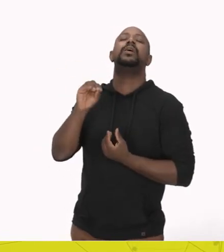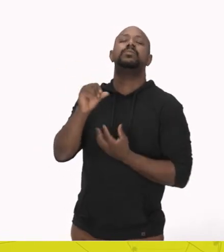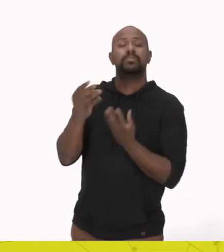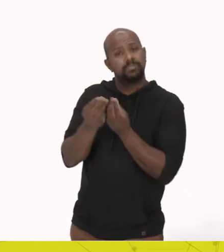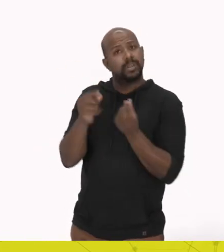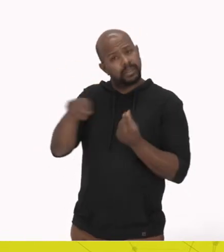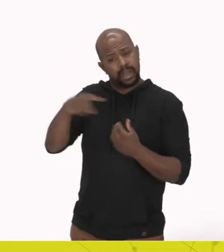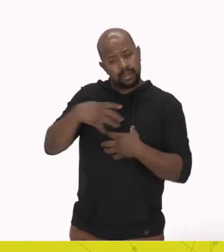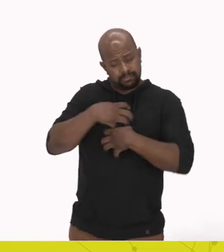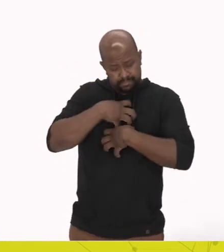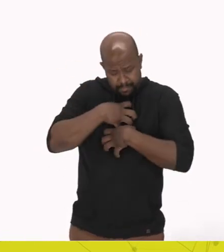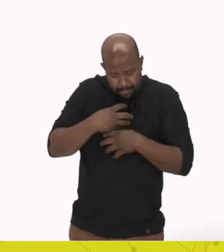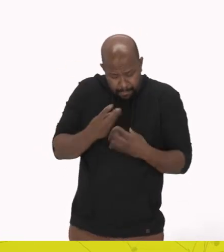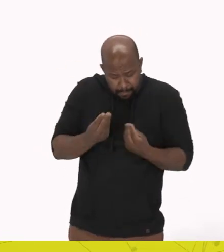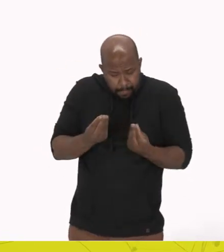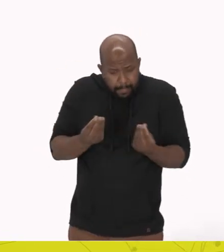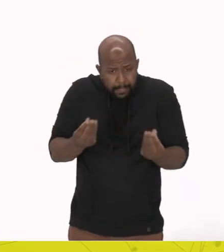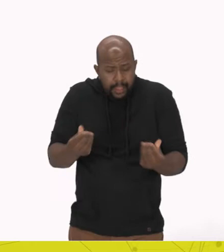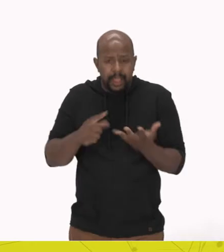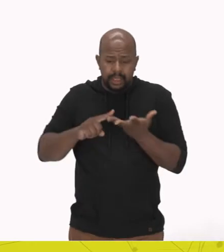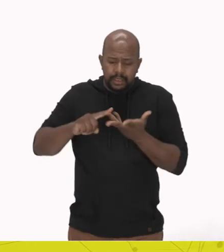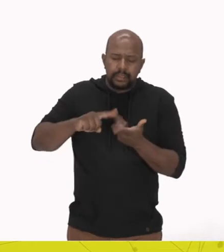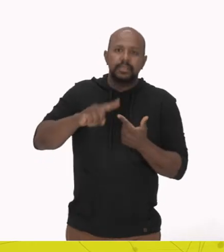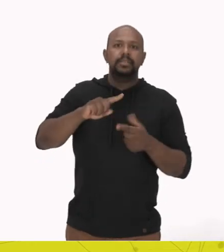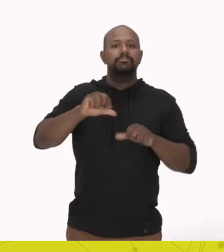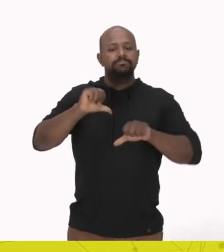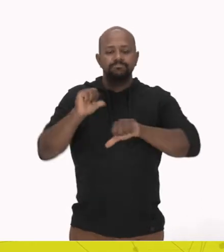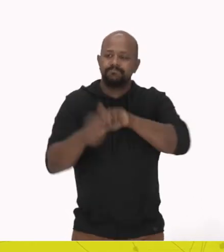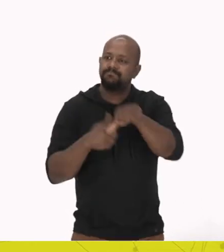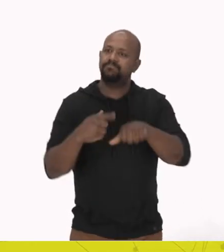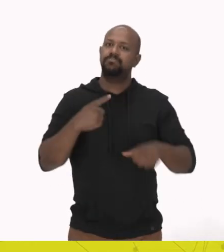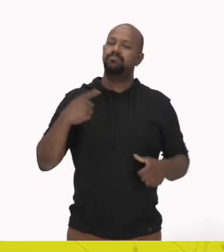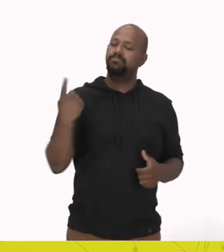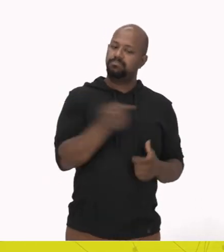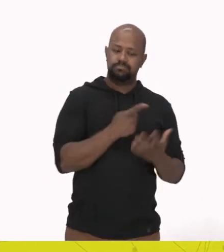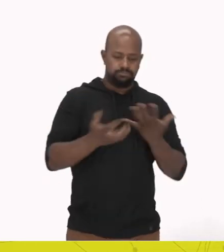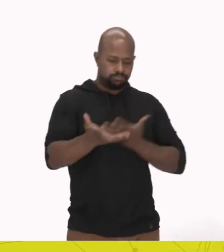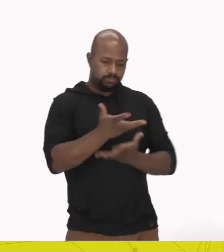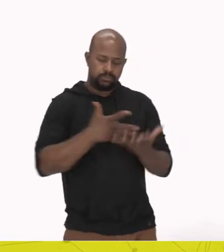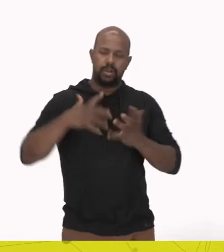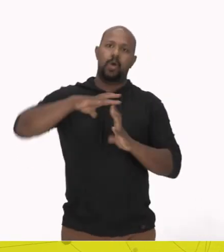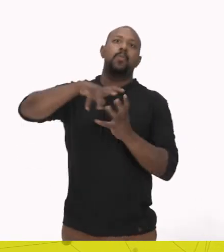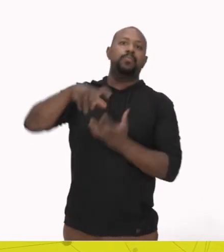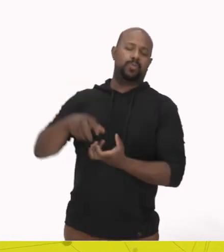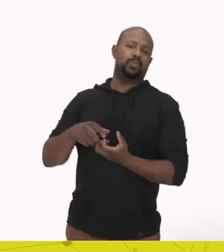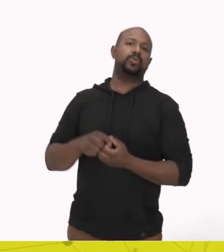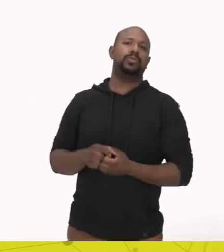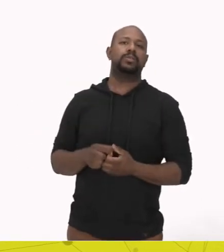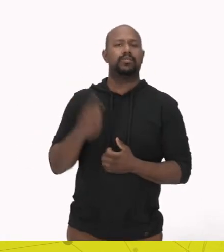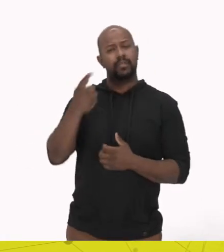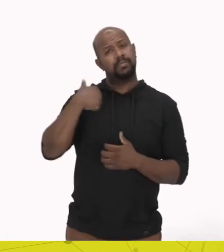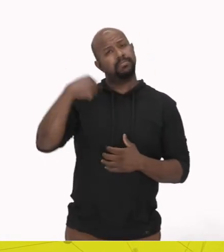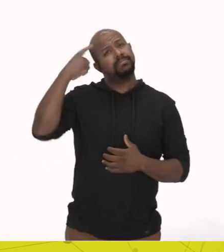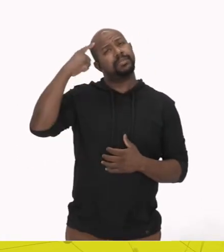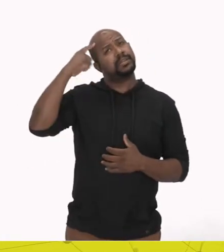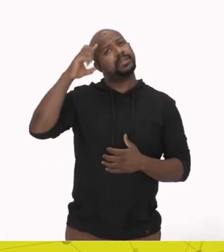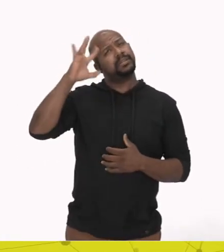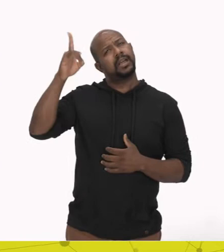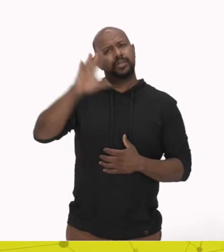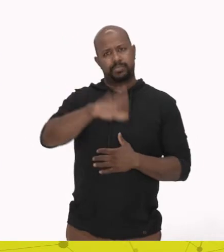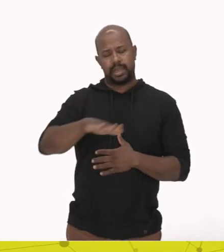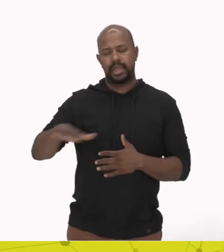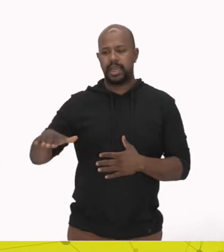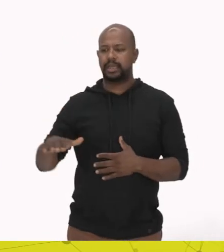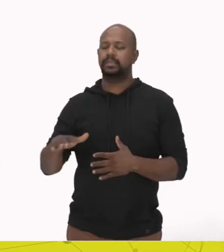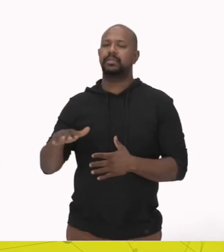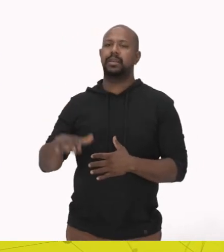suculentos. Então, todas essas questões sensoriais, elas modificam a forma como a gente se relaciona com o mundo. Vamos pensar no